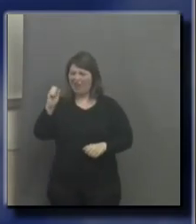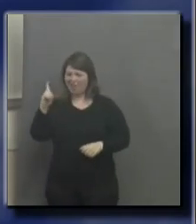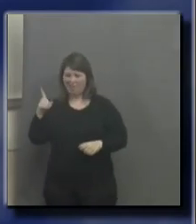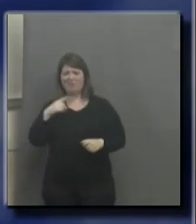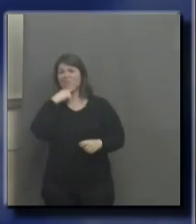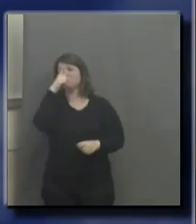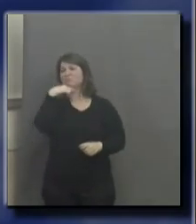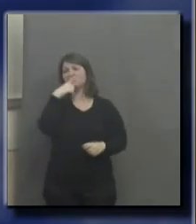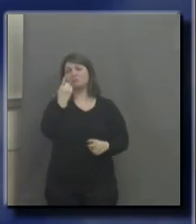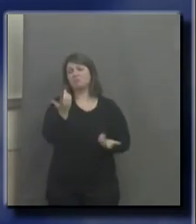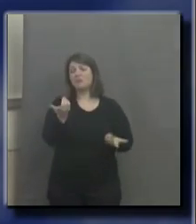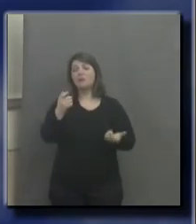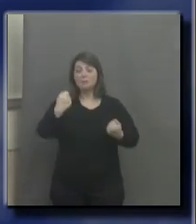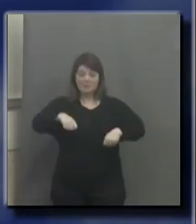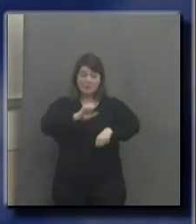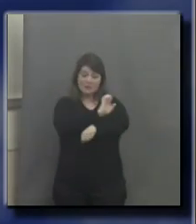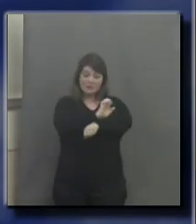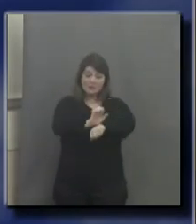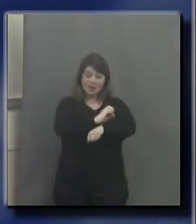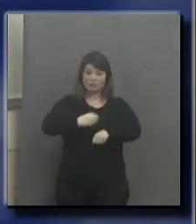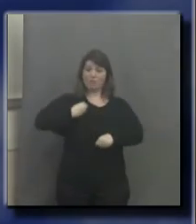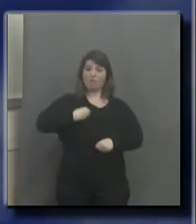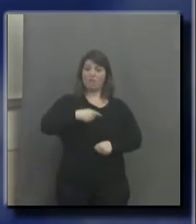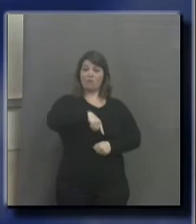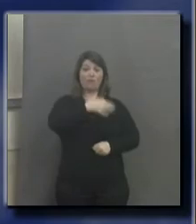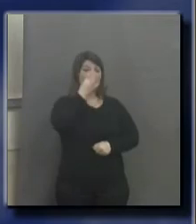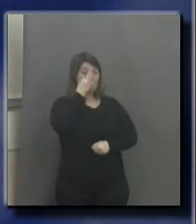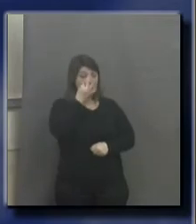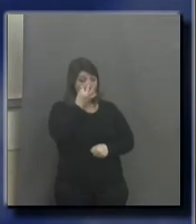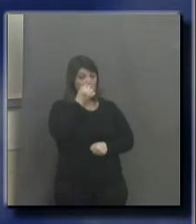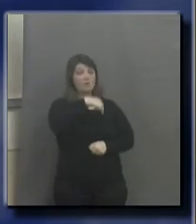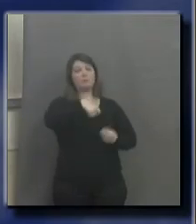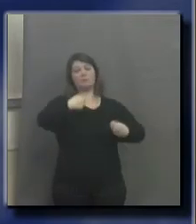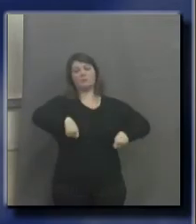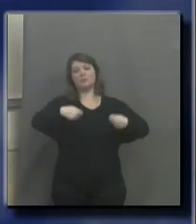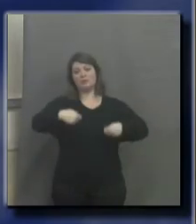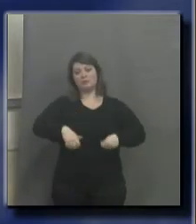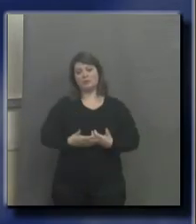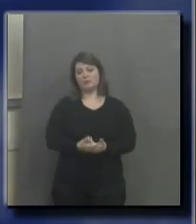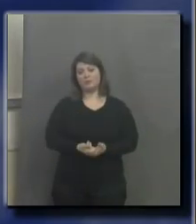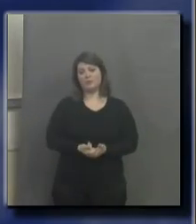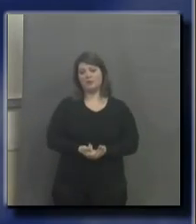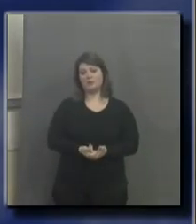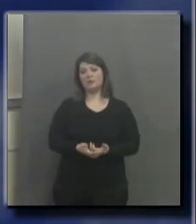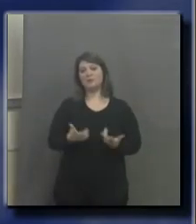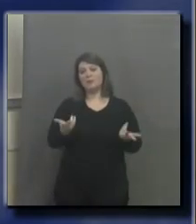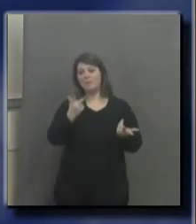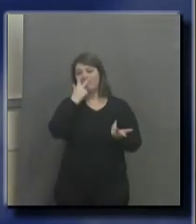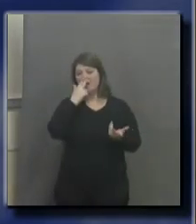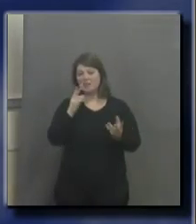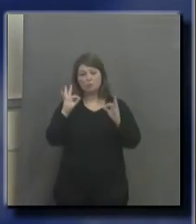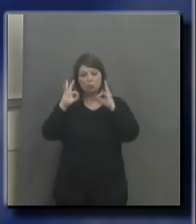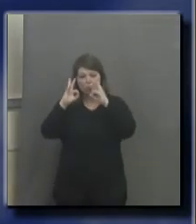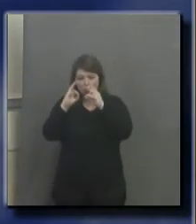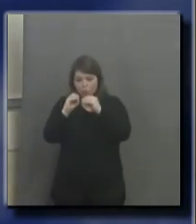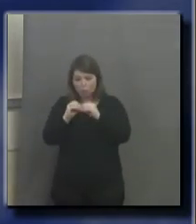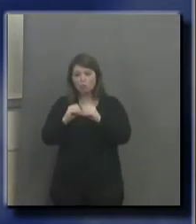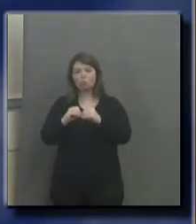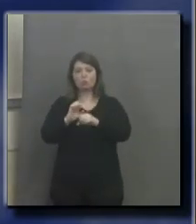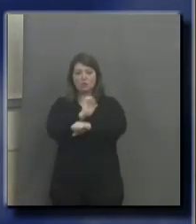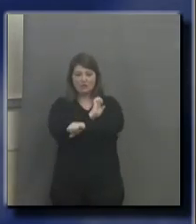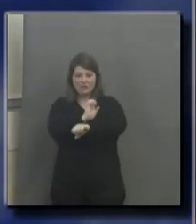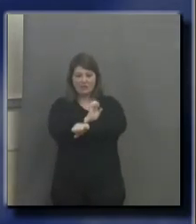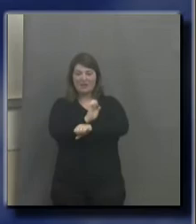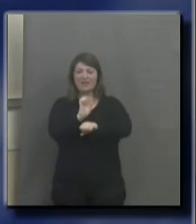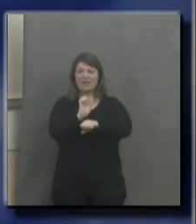é presencial, aí se diz que o curso é híbrido. Porém, todo o conteúdo do curso seria ministrado